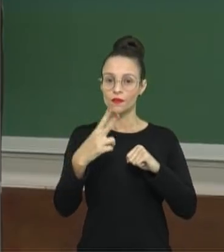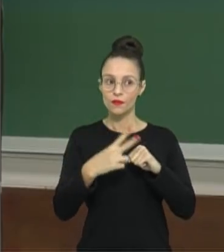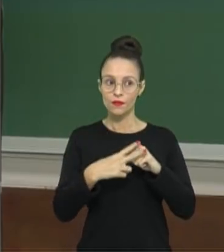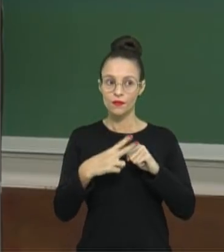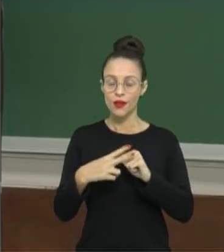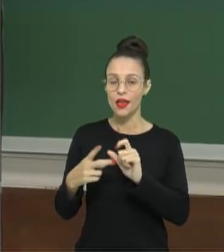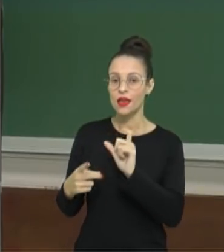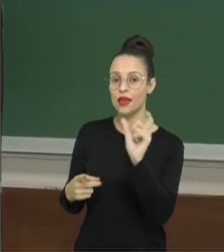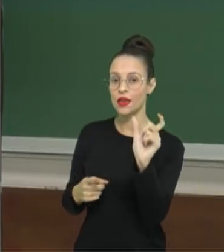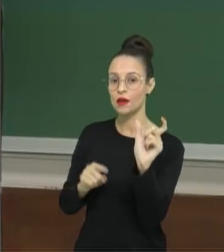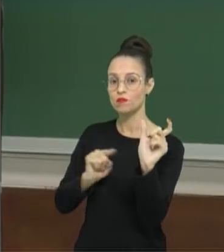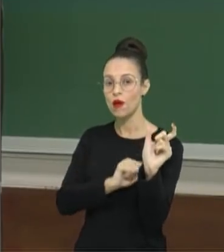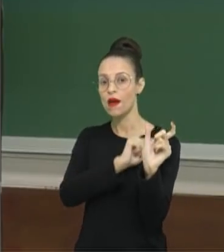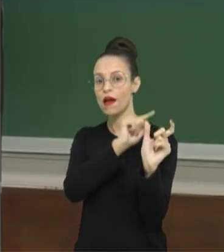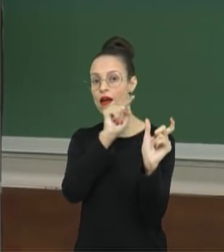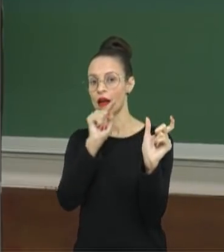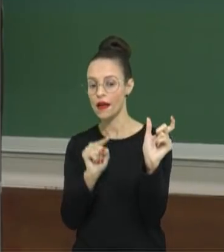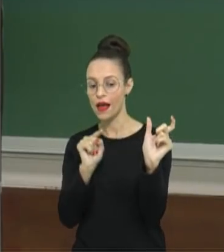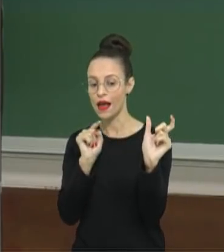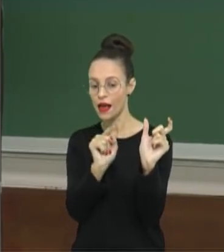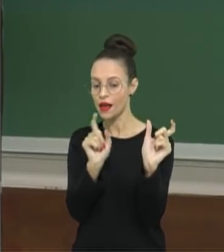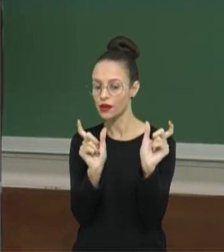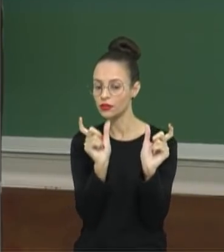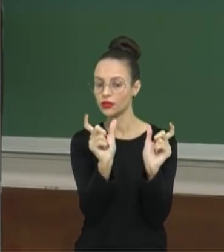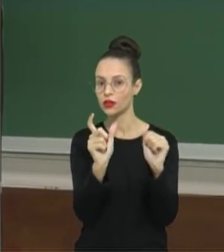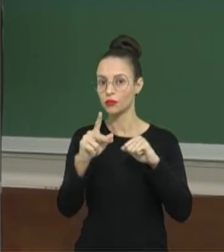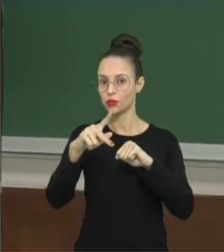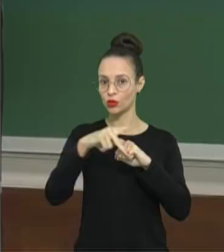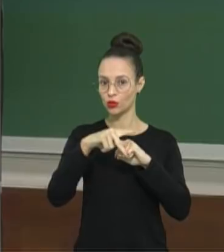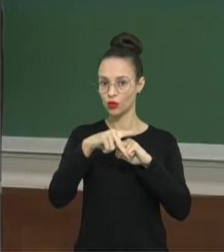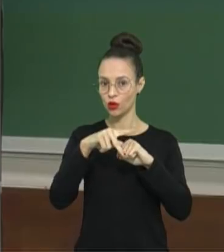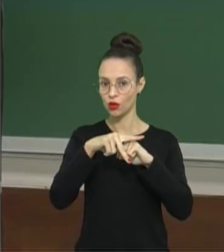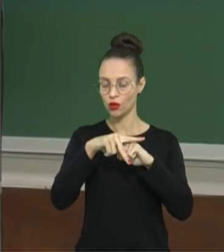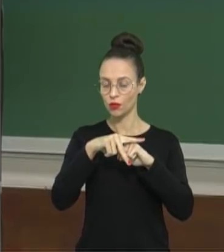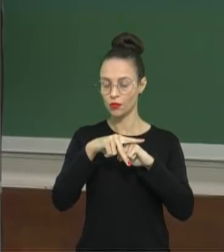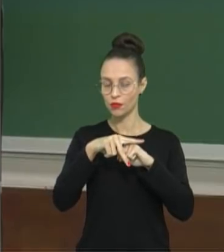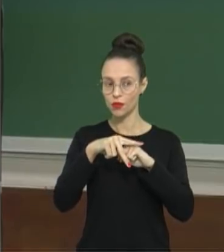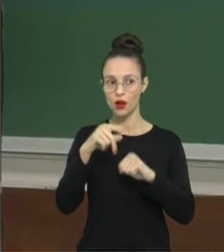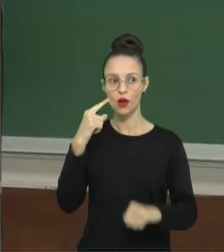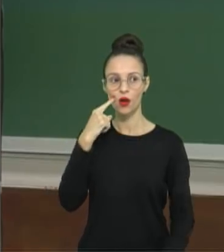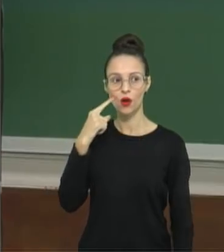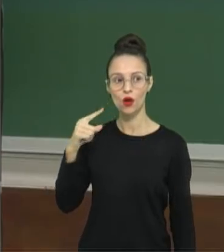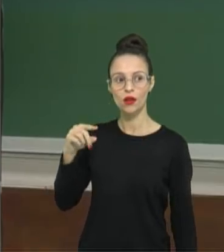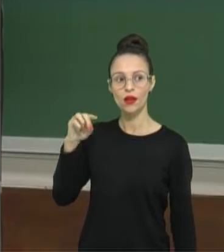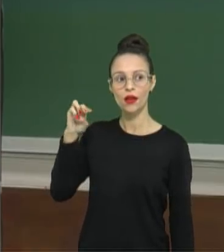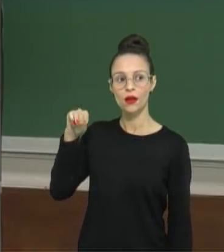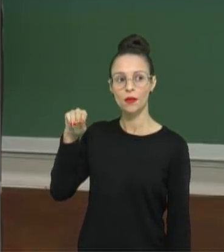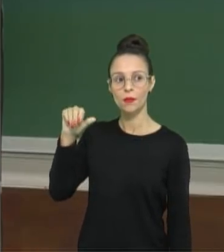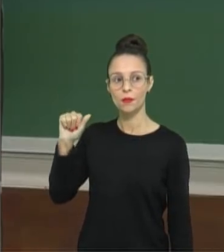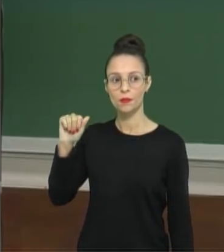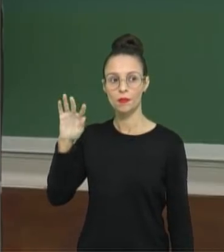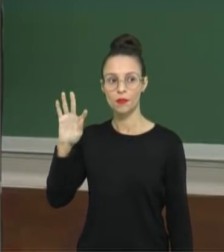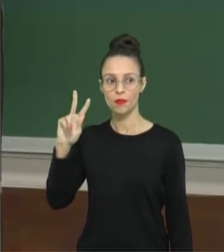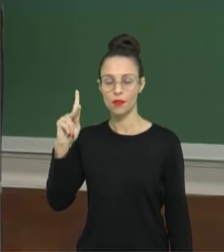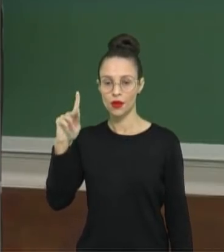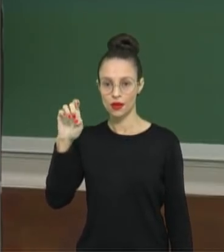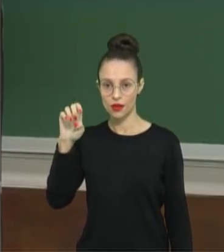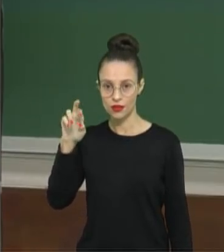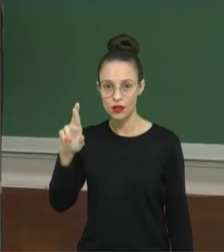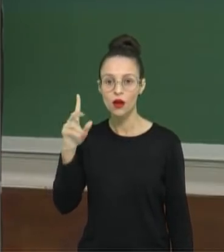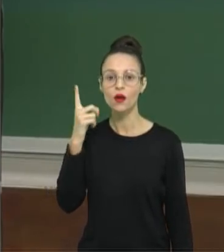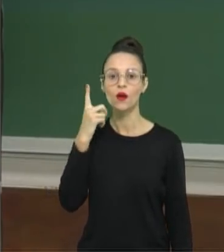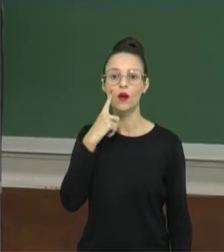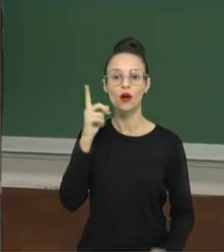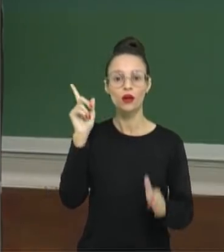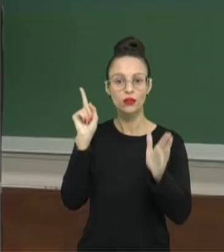veio antes do pronome. Olha aqui, ó, pronome mother e aqui veio o verbo antes. Lembrando que